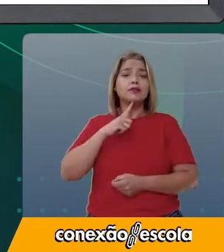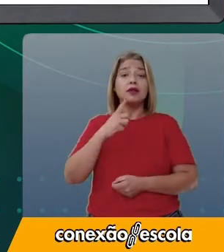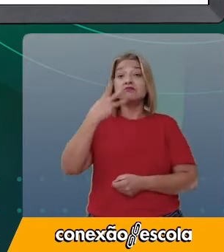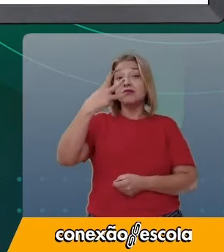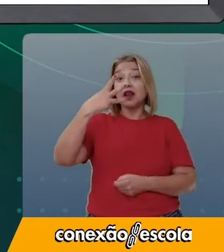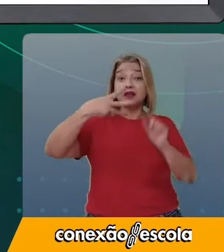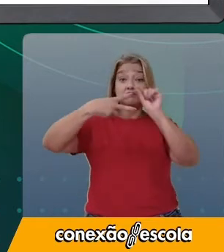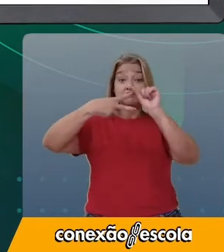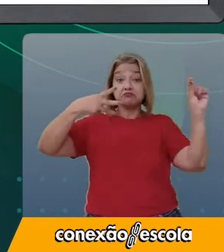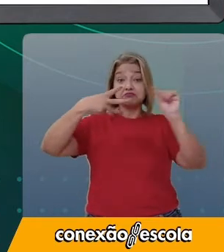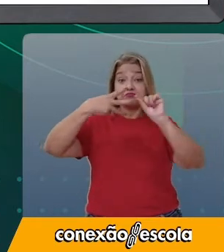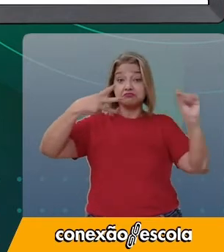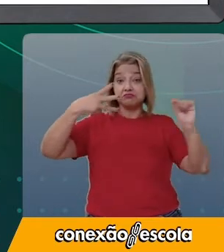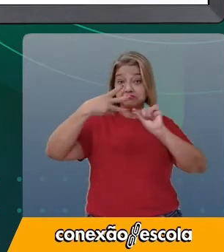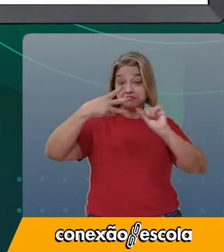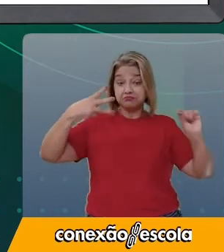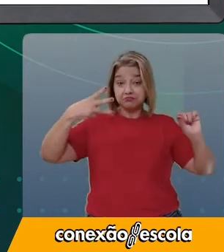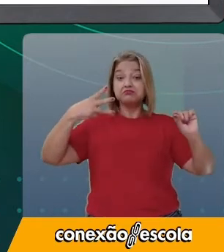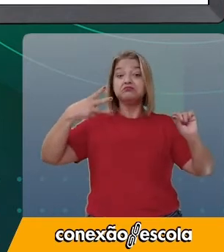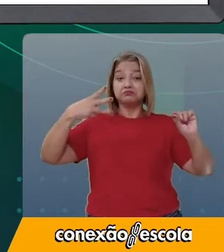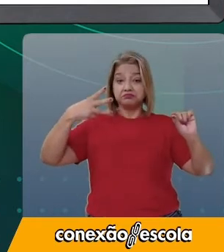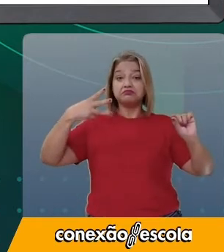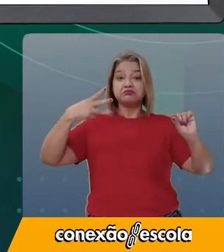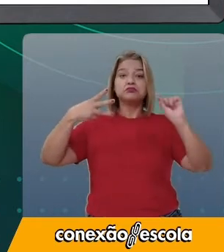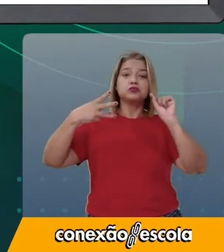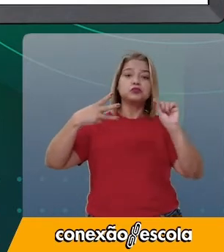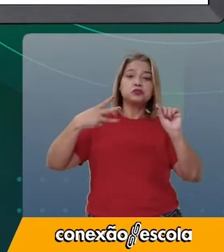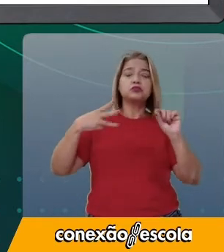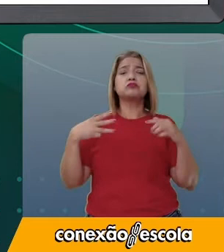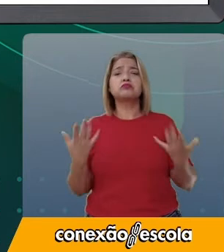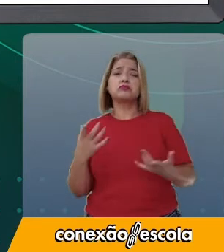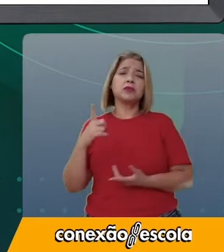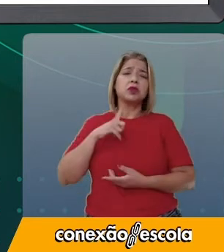3 versos sobre o salto de uma rã ou um